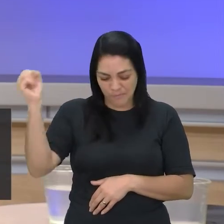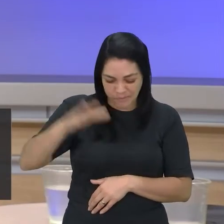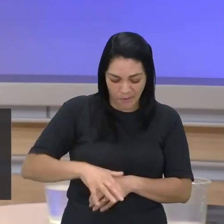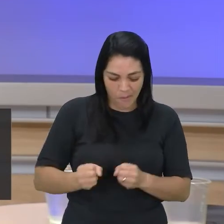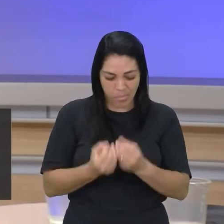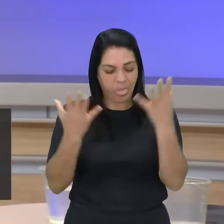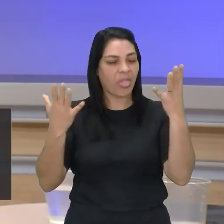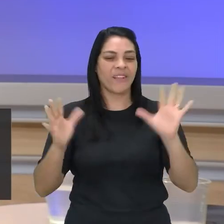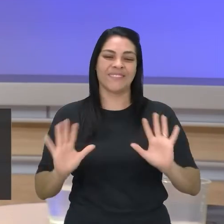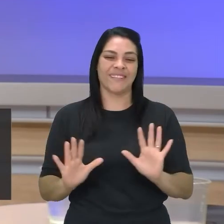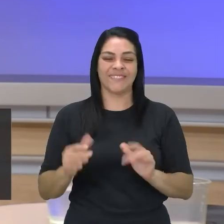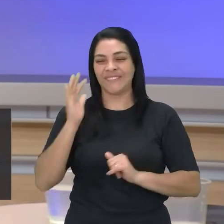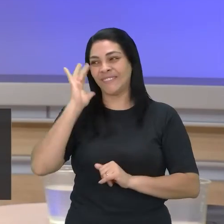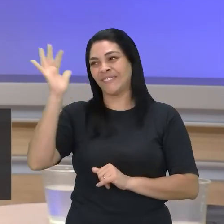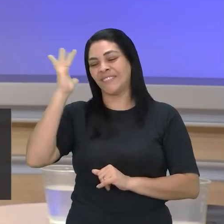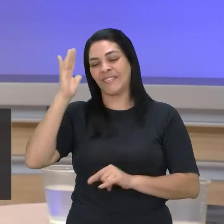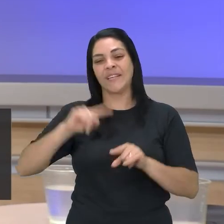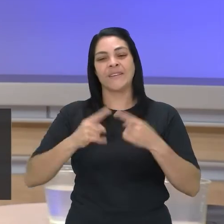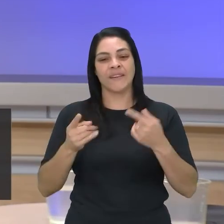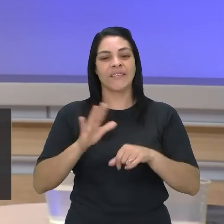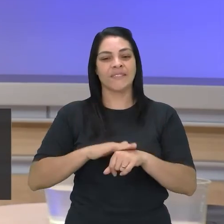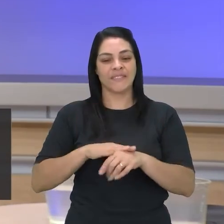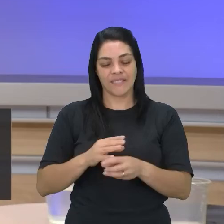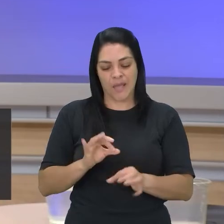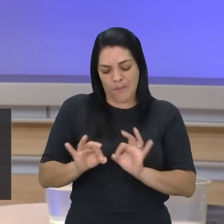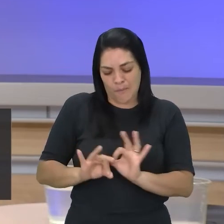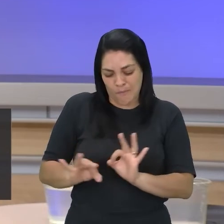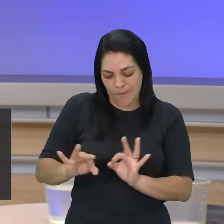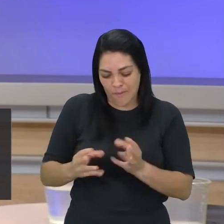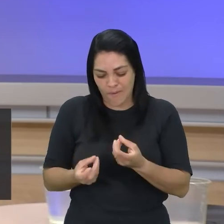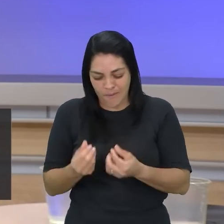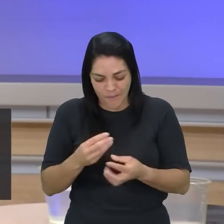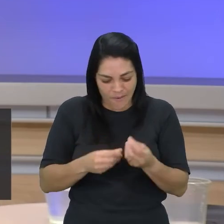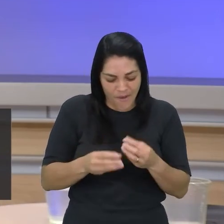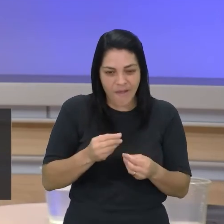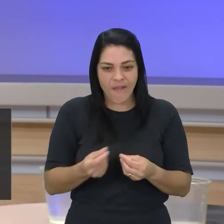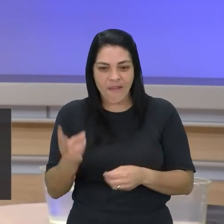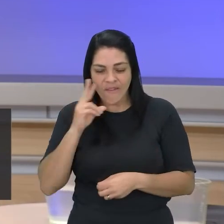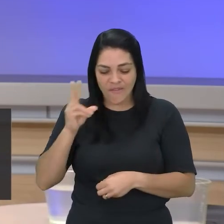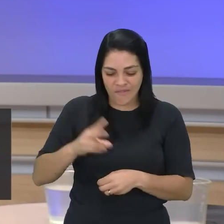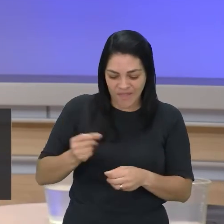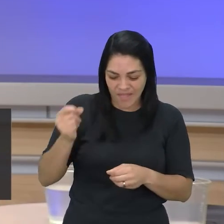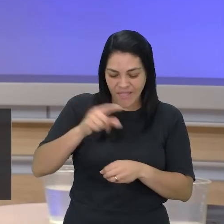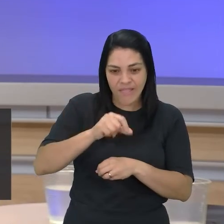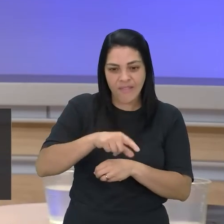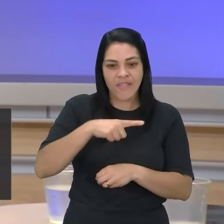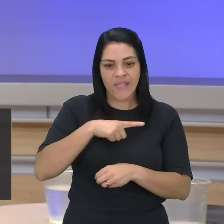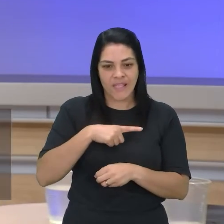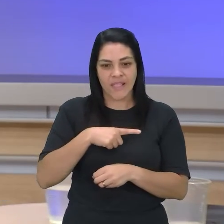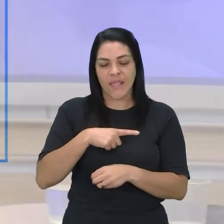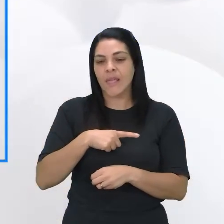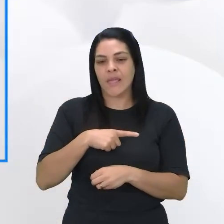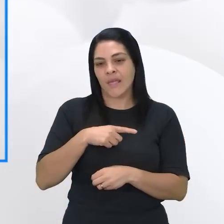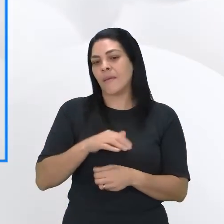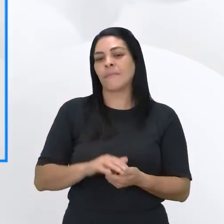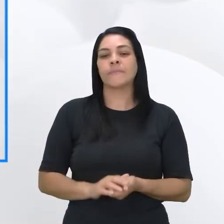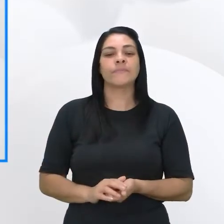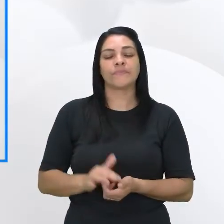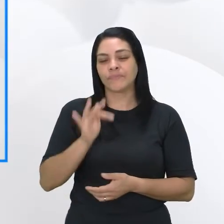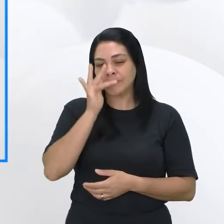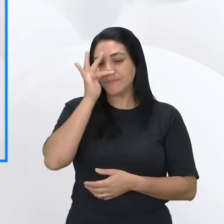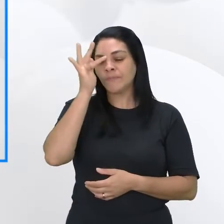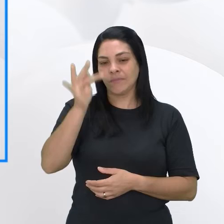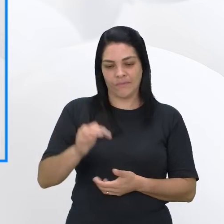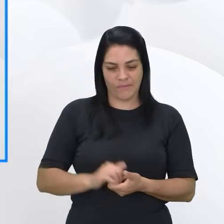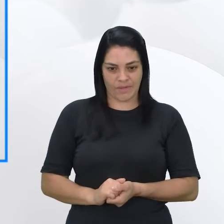volta disso. Mas esse fazer manual, aí ver as sementes, né? Tem uma semente enorme de uma planta chamada araribá, que parece uma